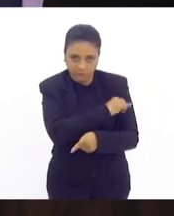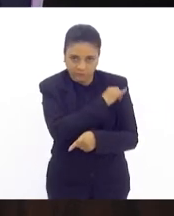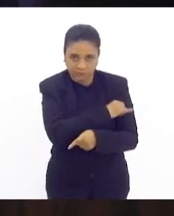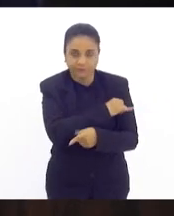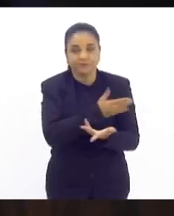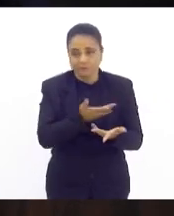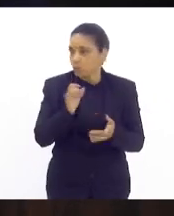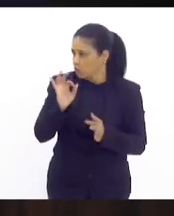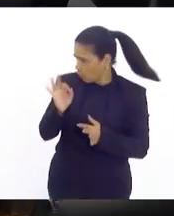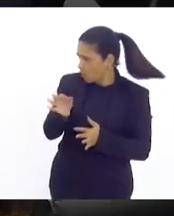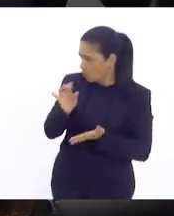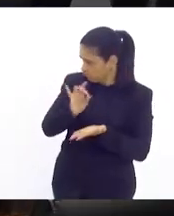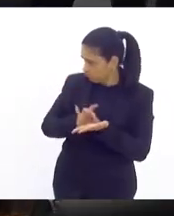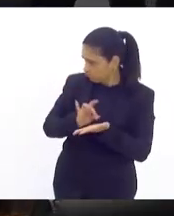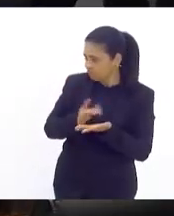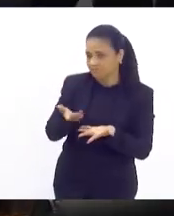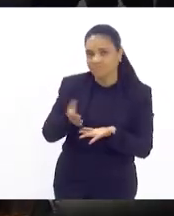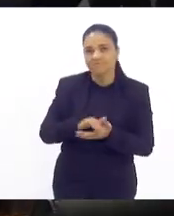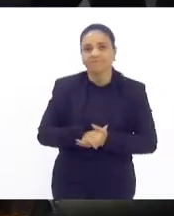vão